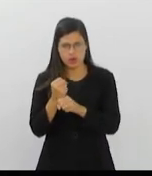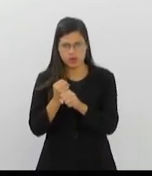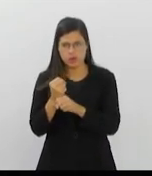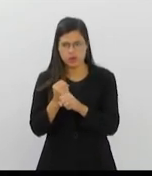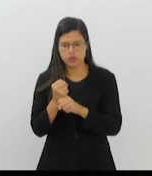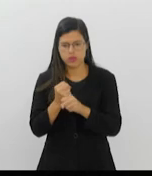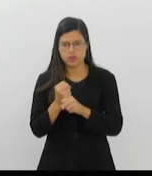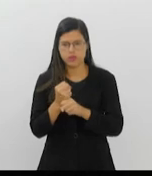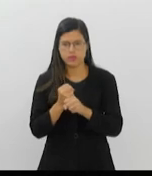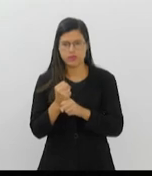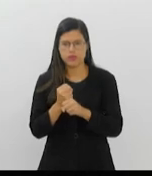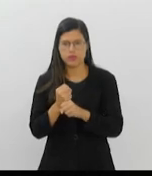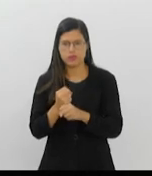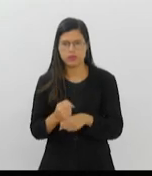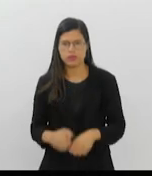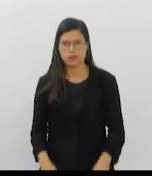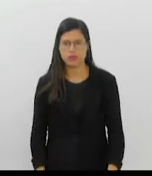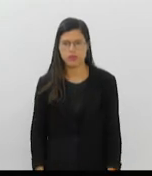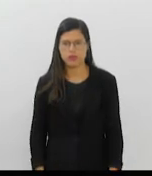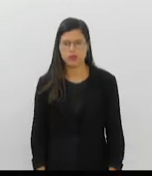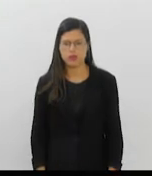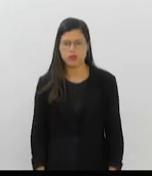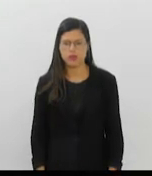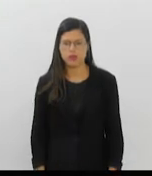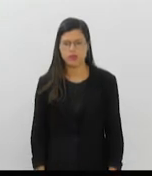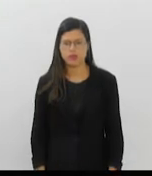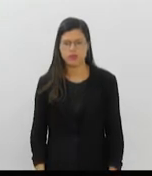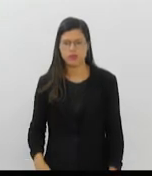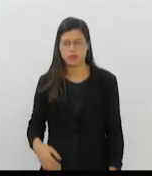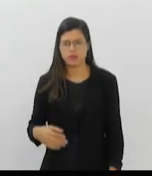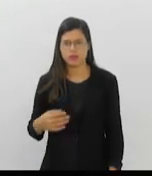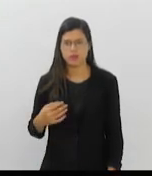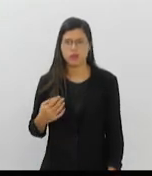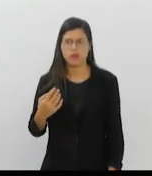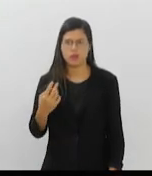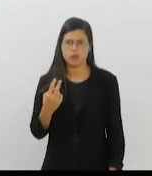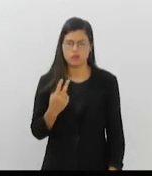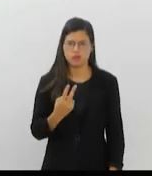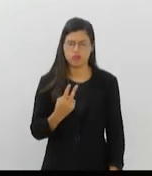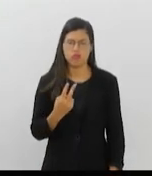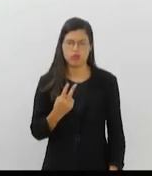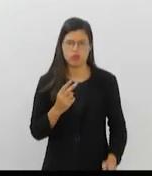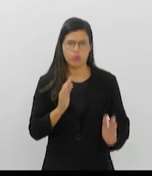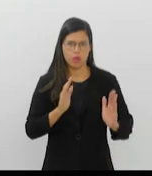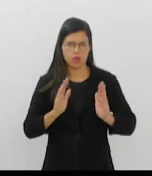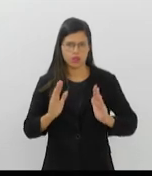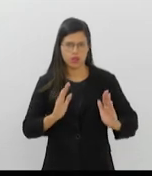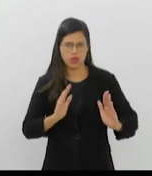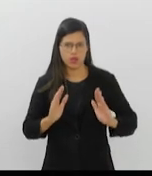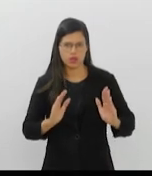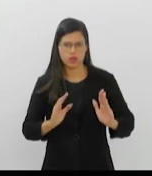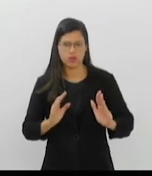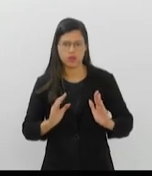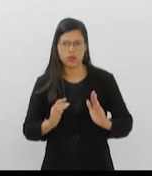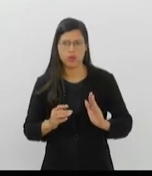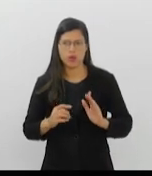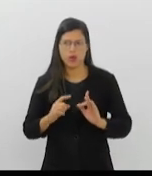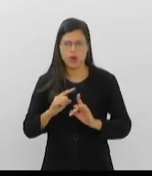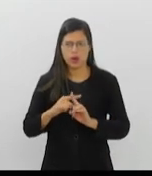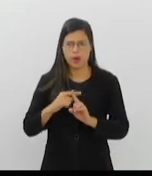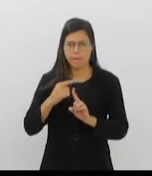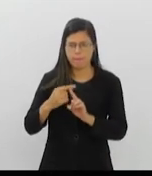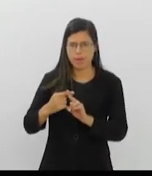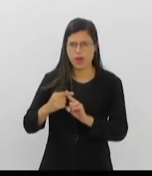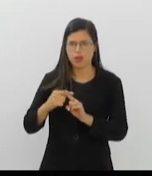anos dois do atual mandato quase 1 ano e meio e mais do que